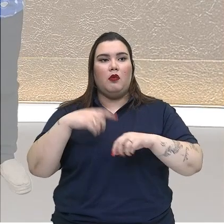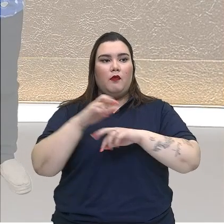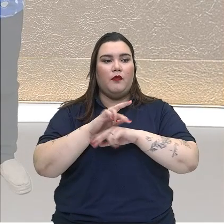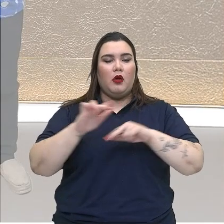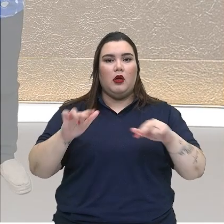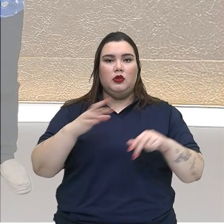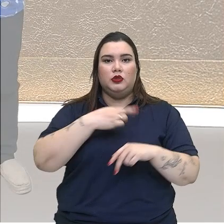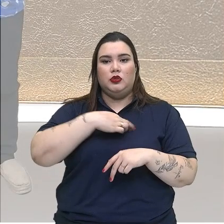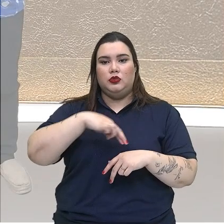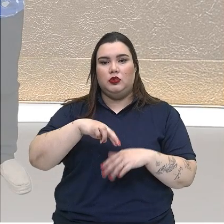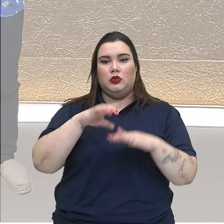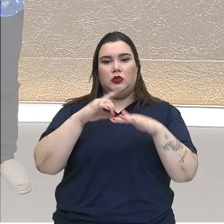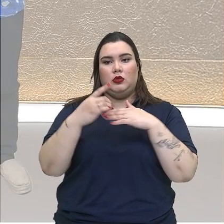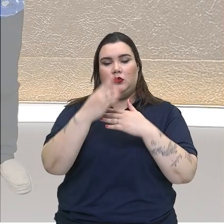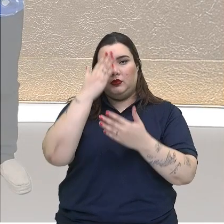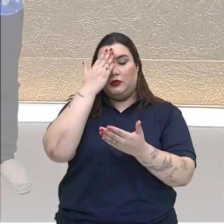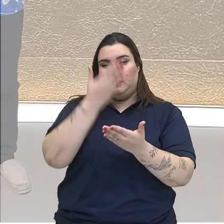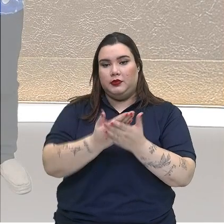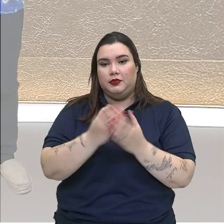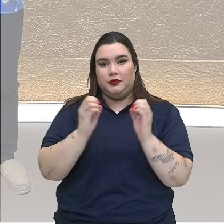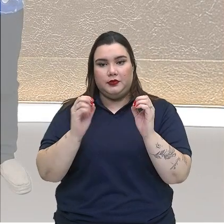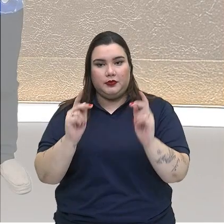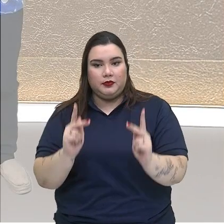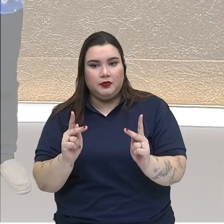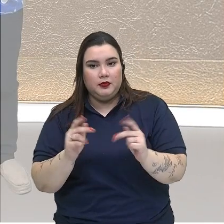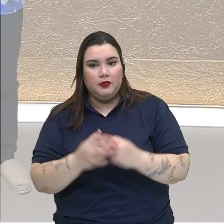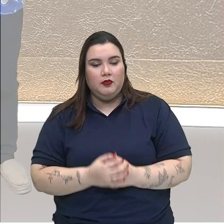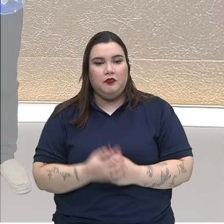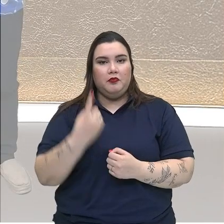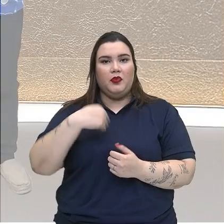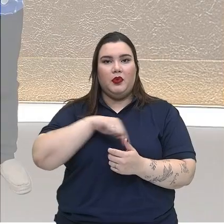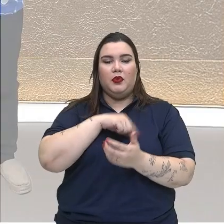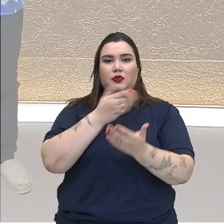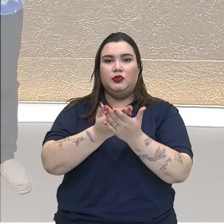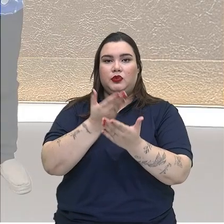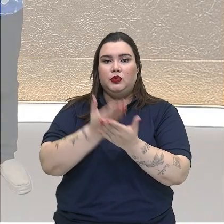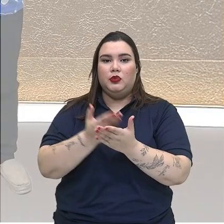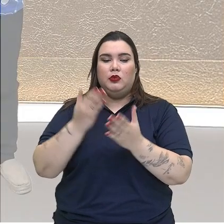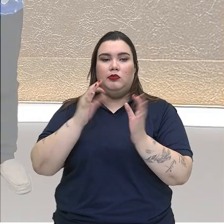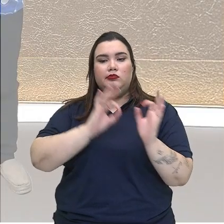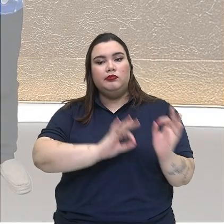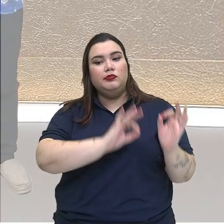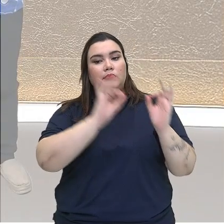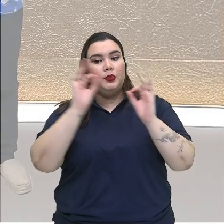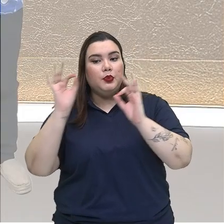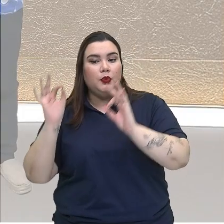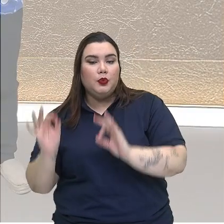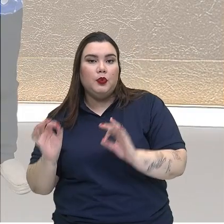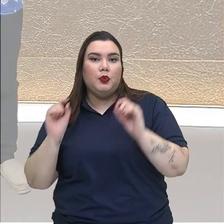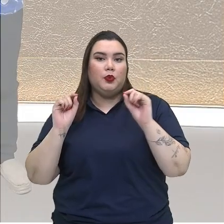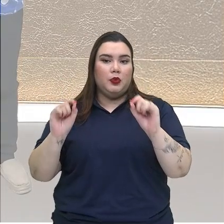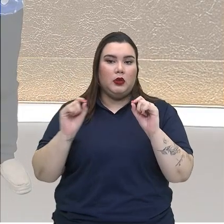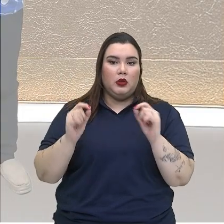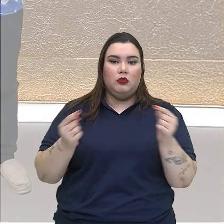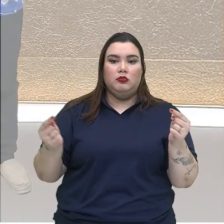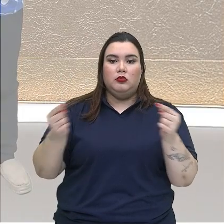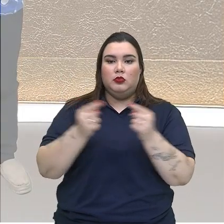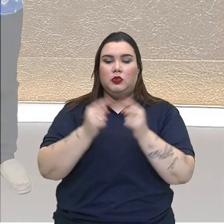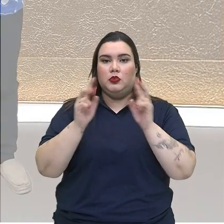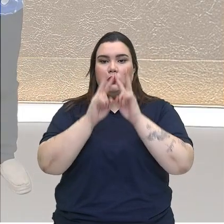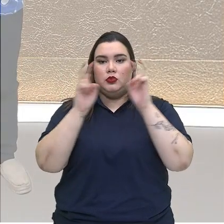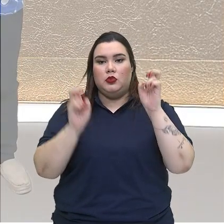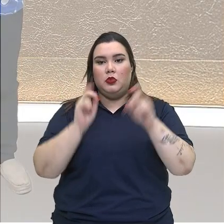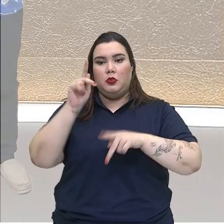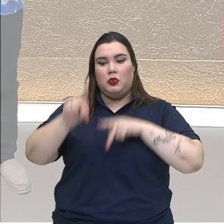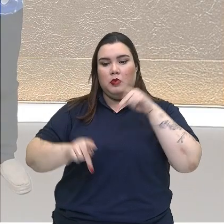Politeístas, certo, gente? Então, a gente verificou aqui durante a nossa aula um pouco sobre as